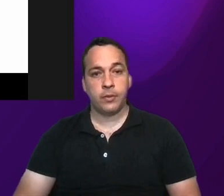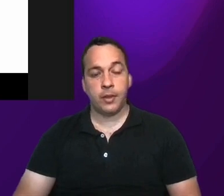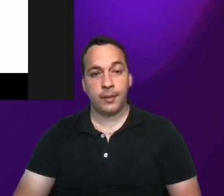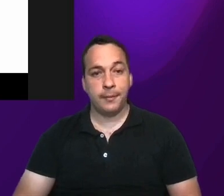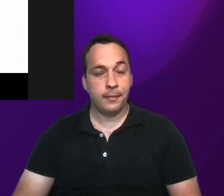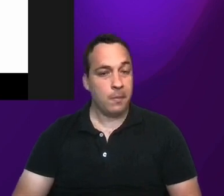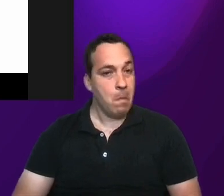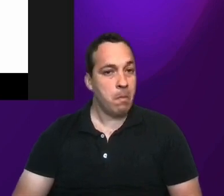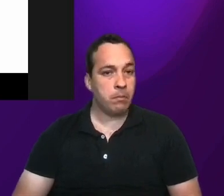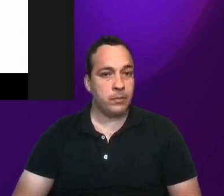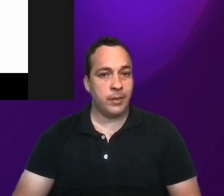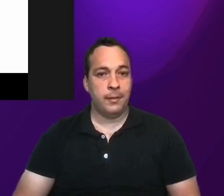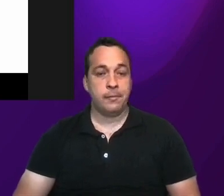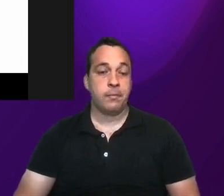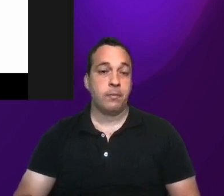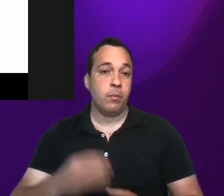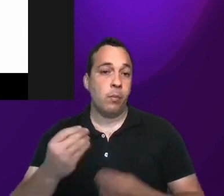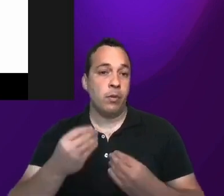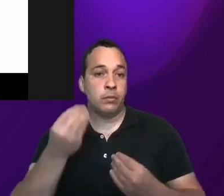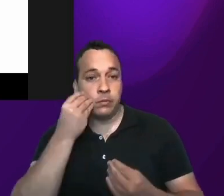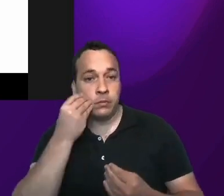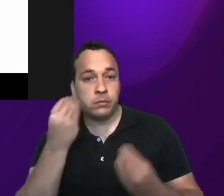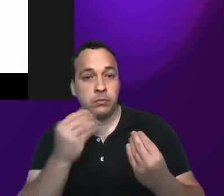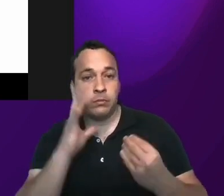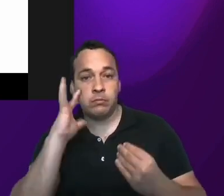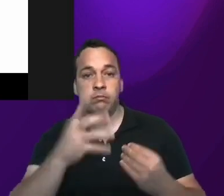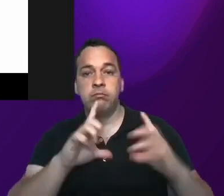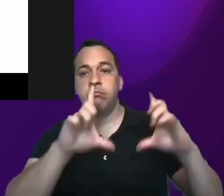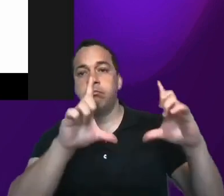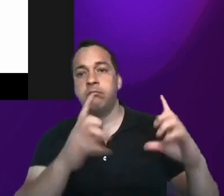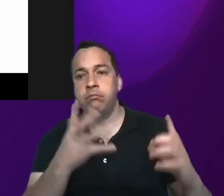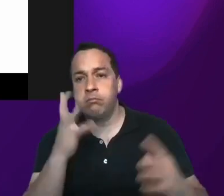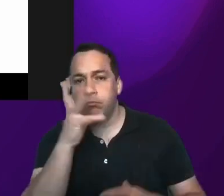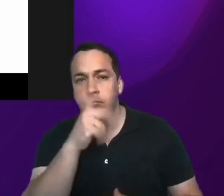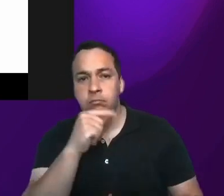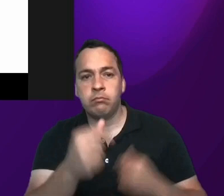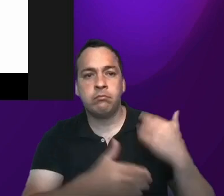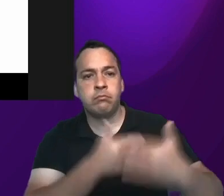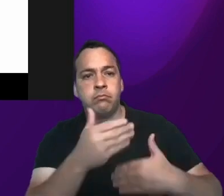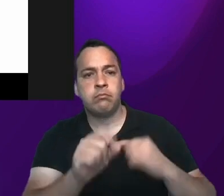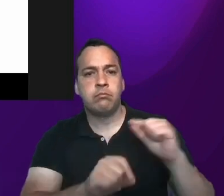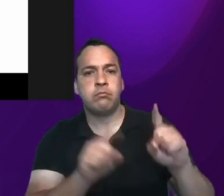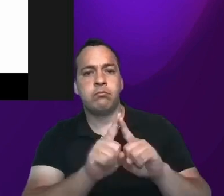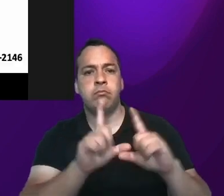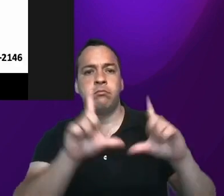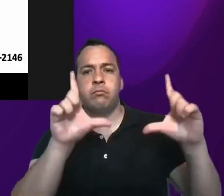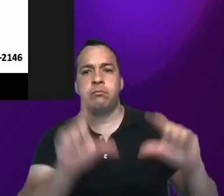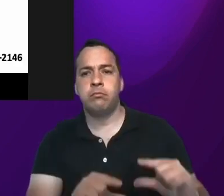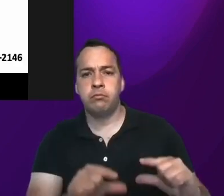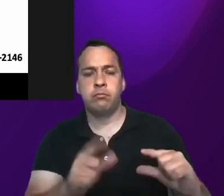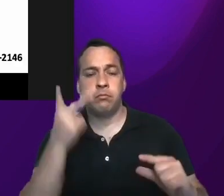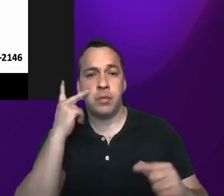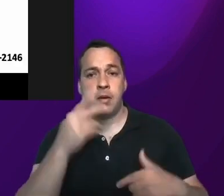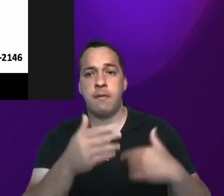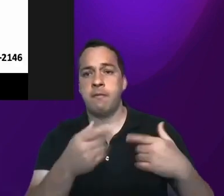de remover, né, mais lentamente o fluido, então diminuir a taxa de ultrafiltração.